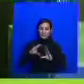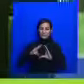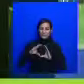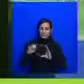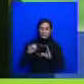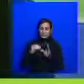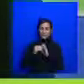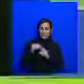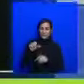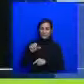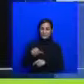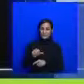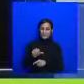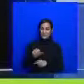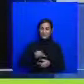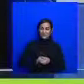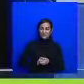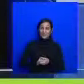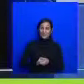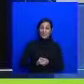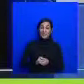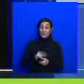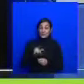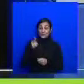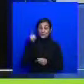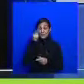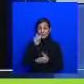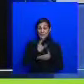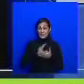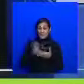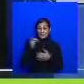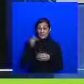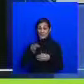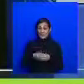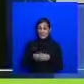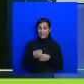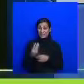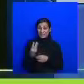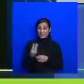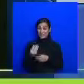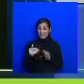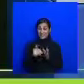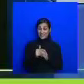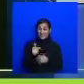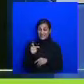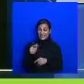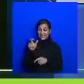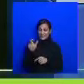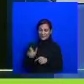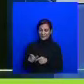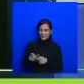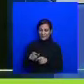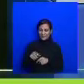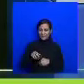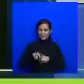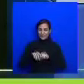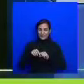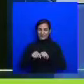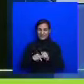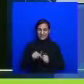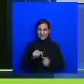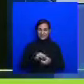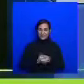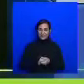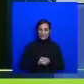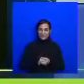bolas numeradas de 0 a 9. Você ganha acertando de 3 a 7 colunas no